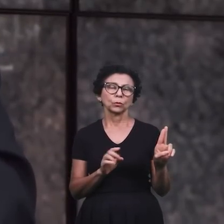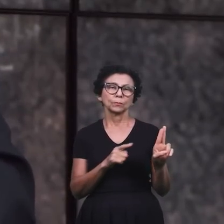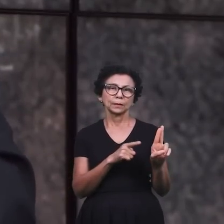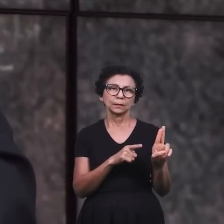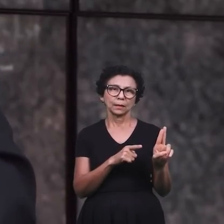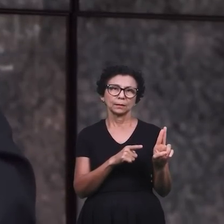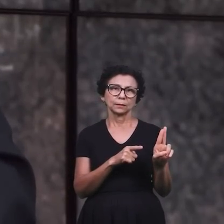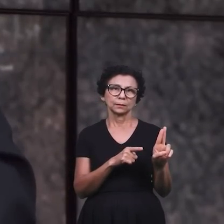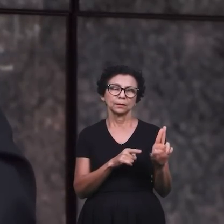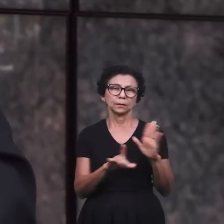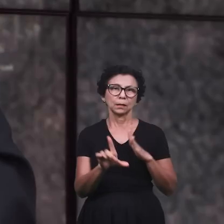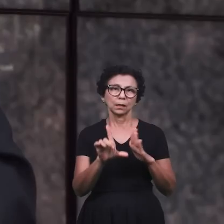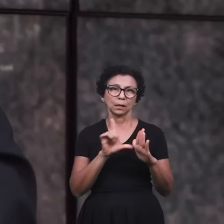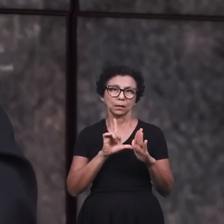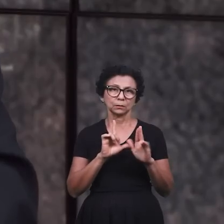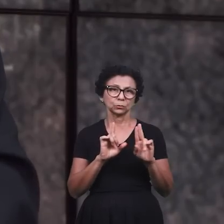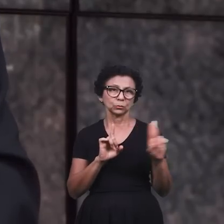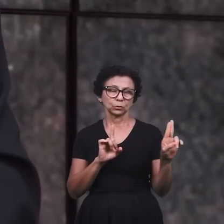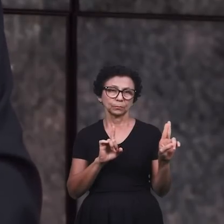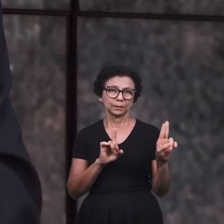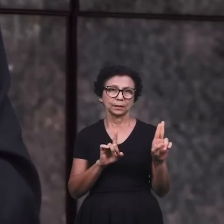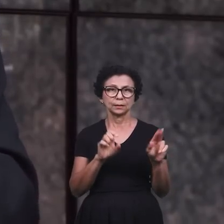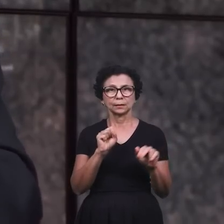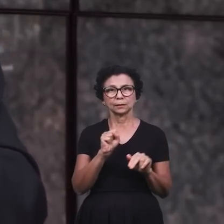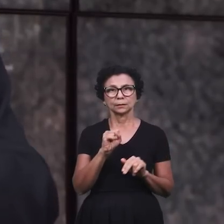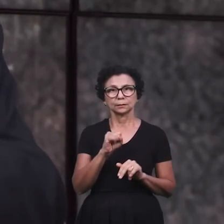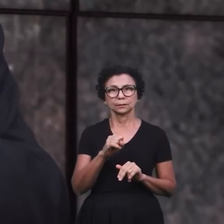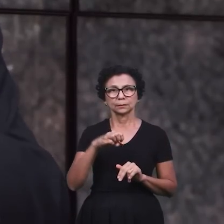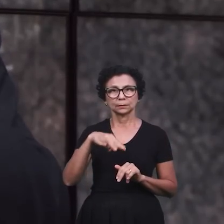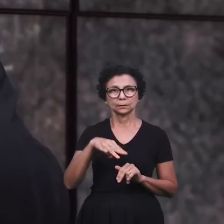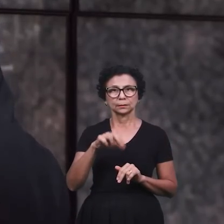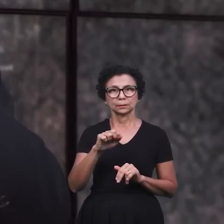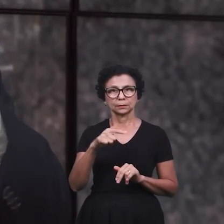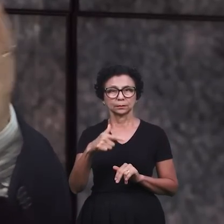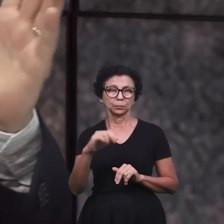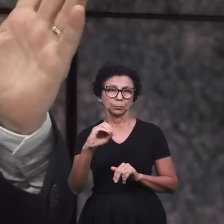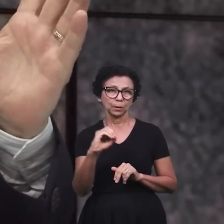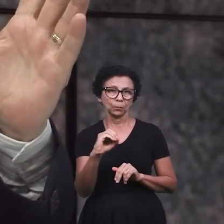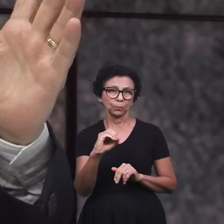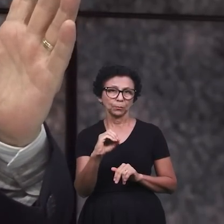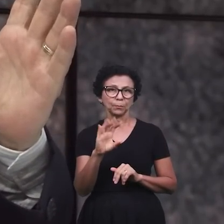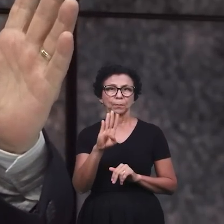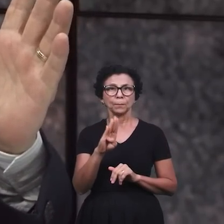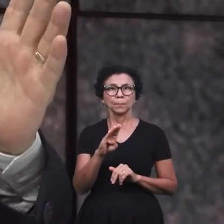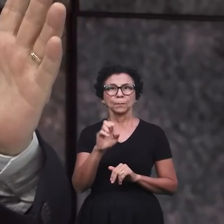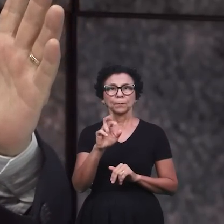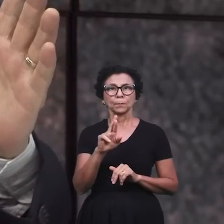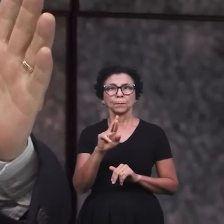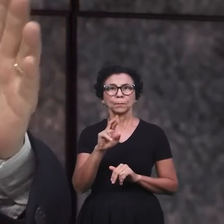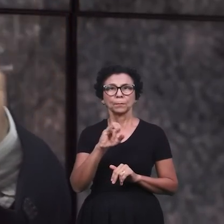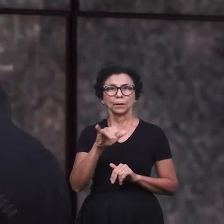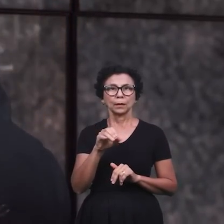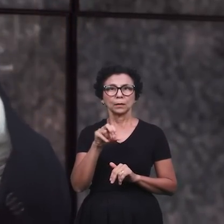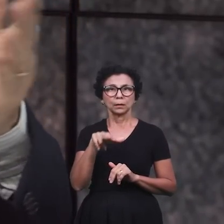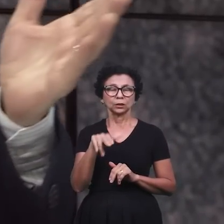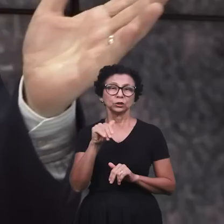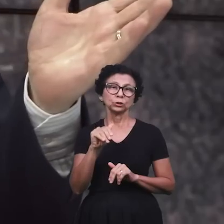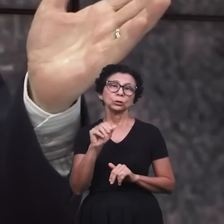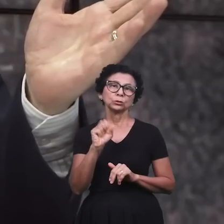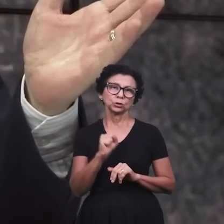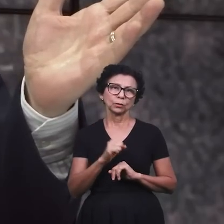nesta passagem, não é? E o que se observa, segundo o Velho Testamento, tinha